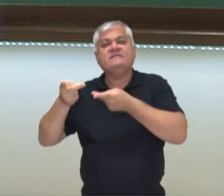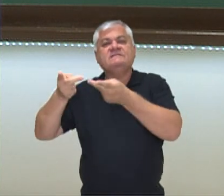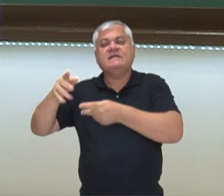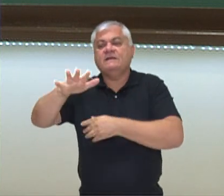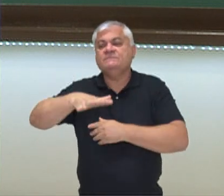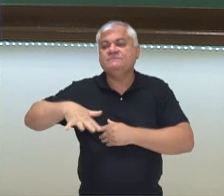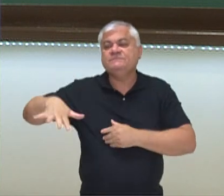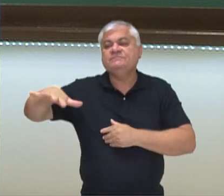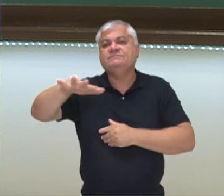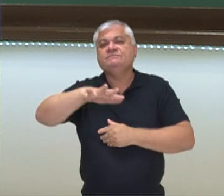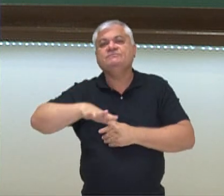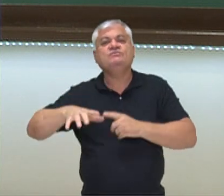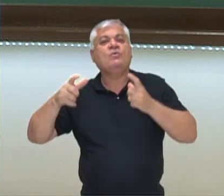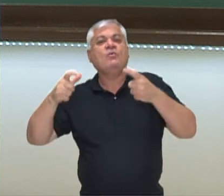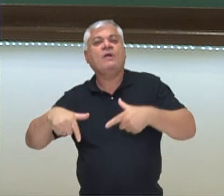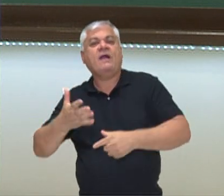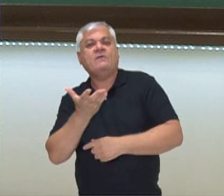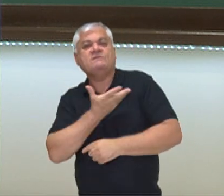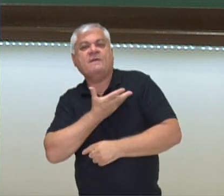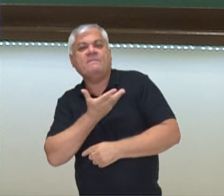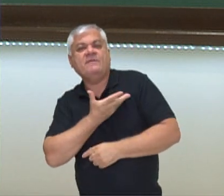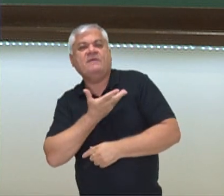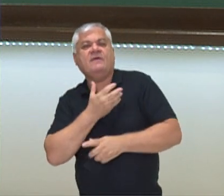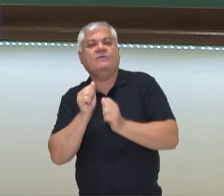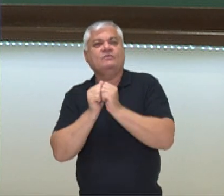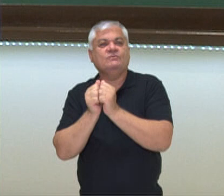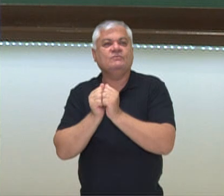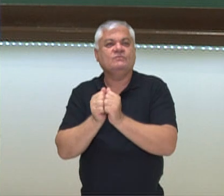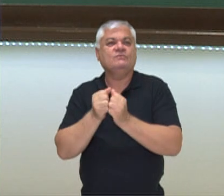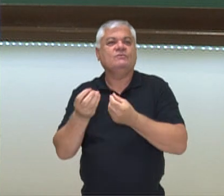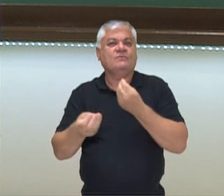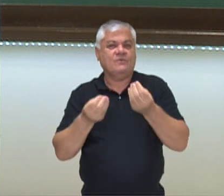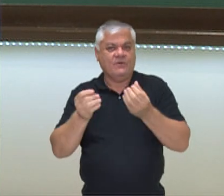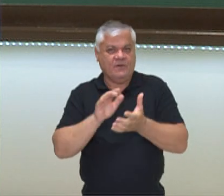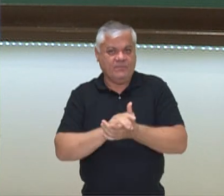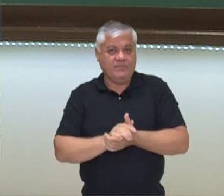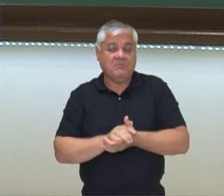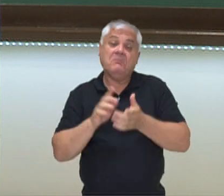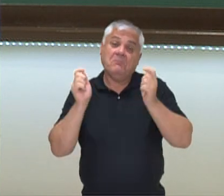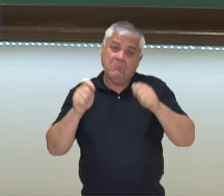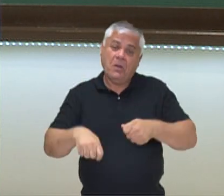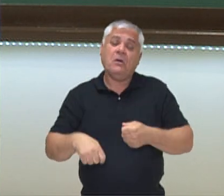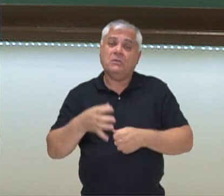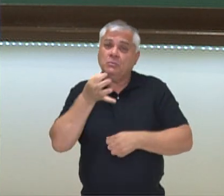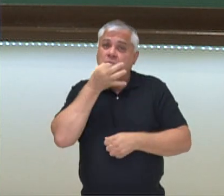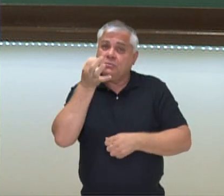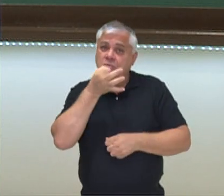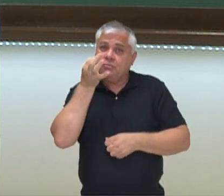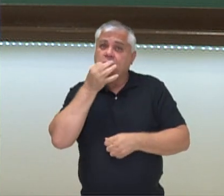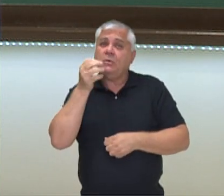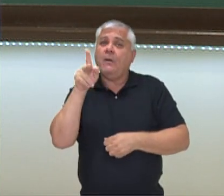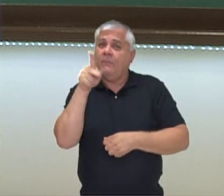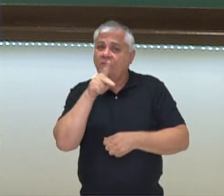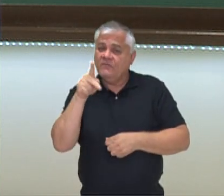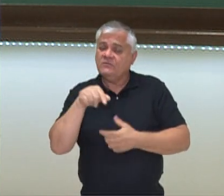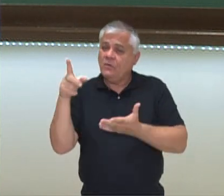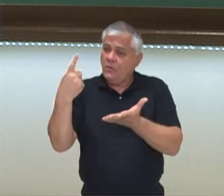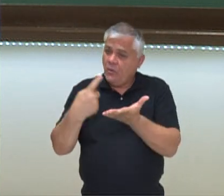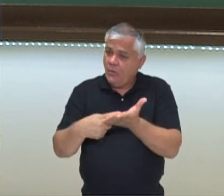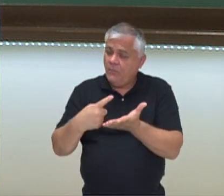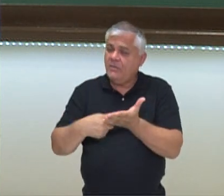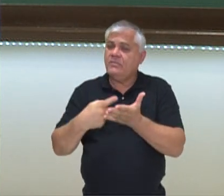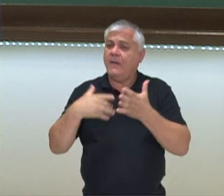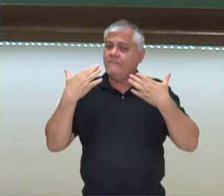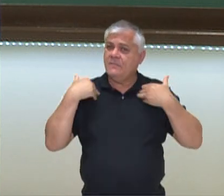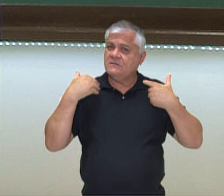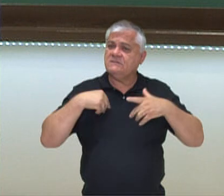campo, para fazer um passeio com fins educativos, você pode sugerir isso para um dos seus professores e ter isso